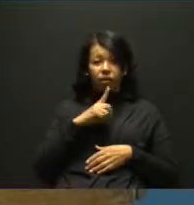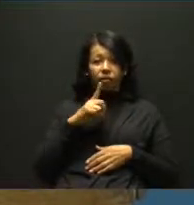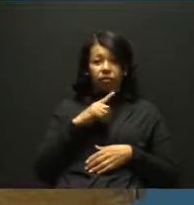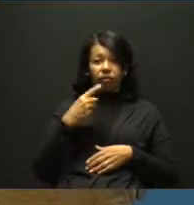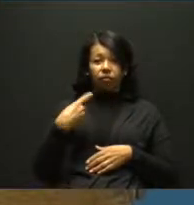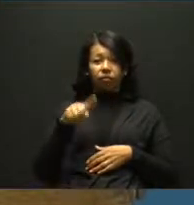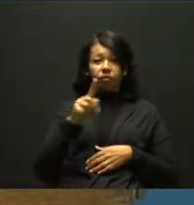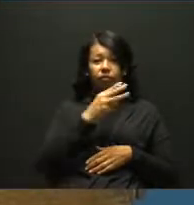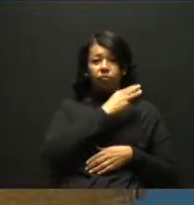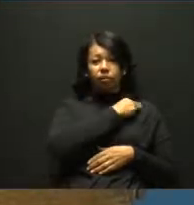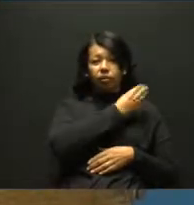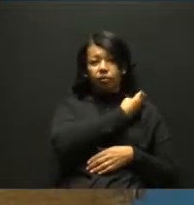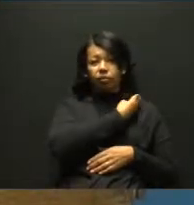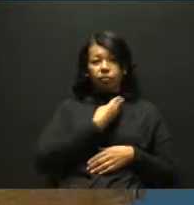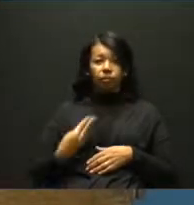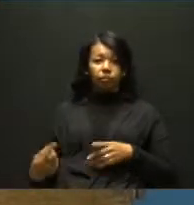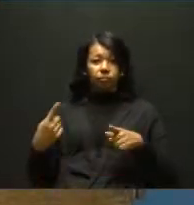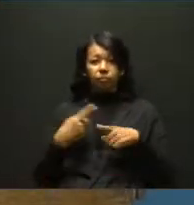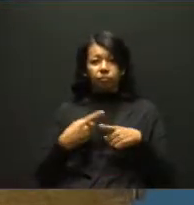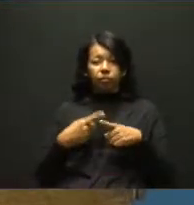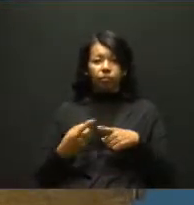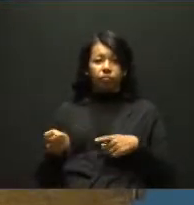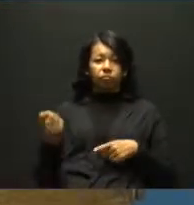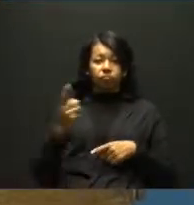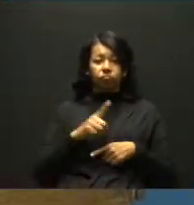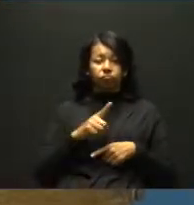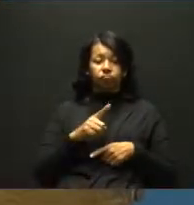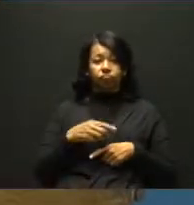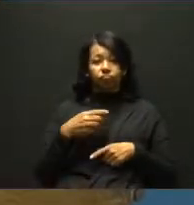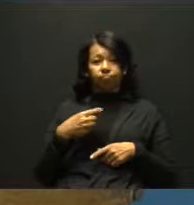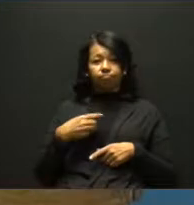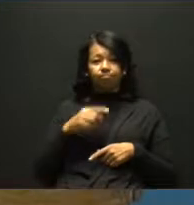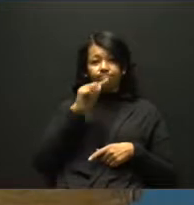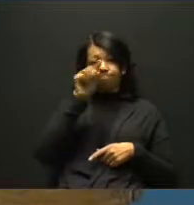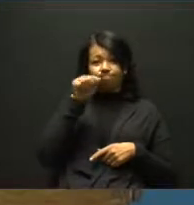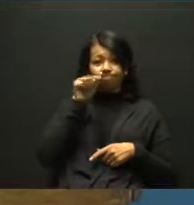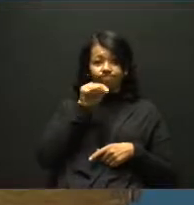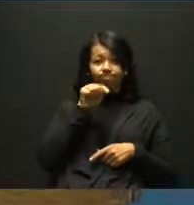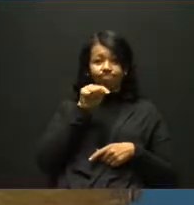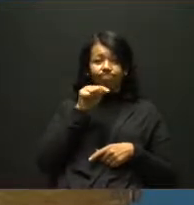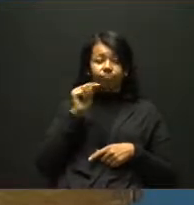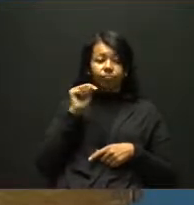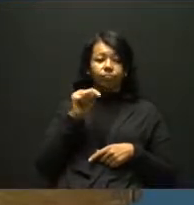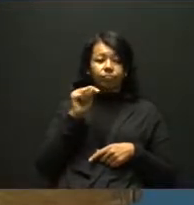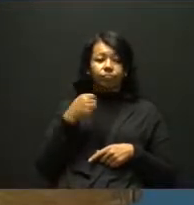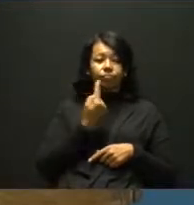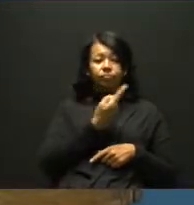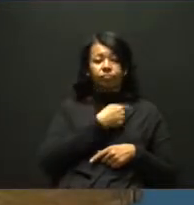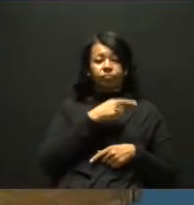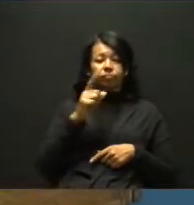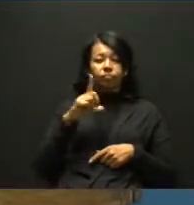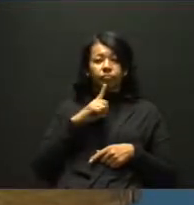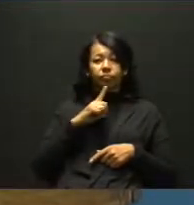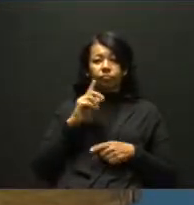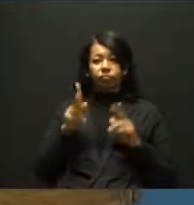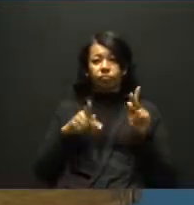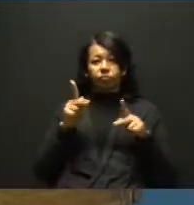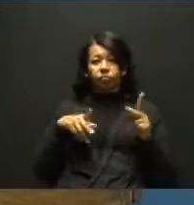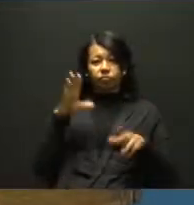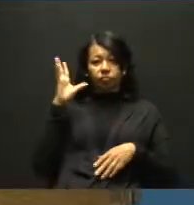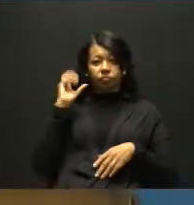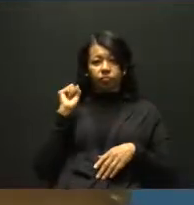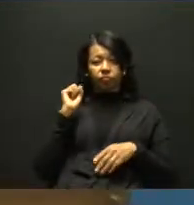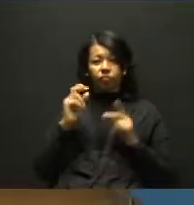mistério por que deixaram uma incógnita aqui pra nós nós temos a nossa comunidade que está ouvindo tempo a população que está